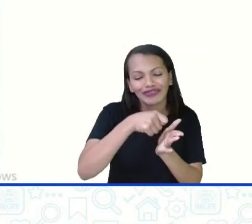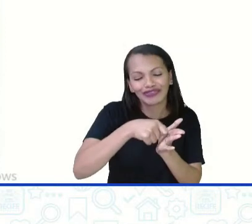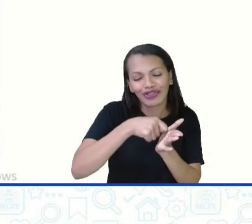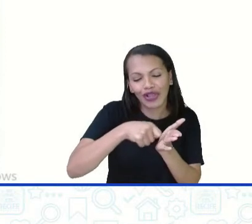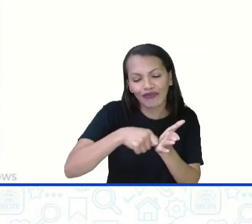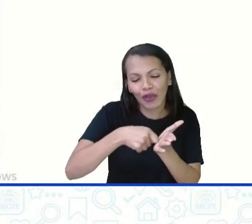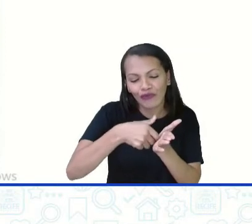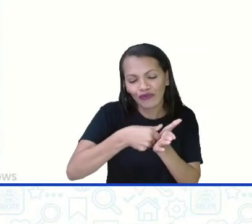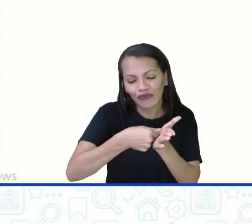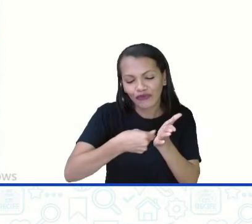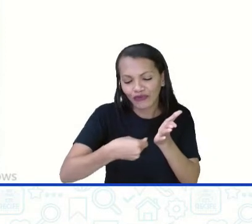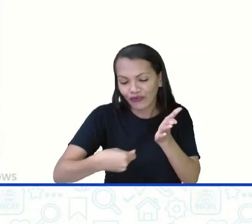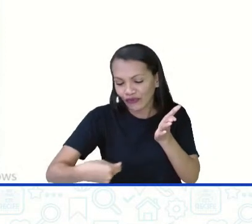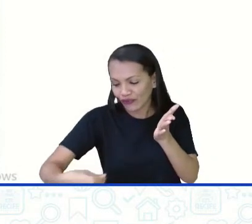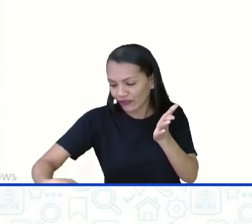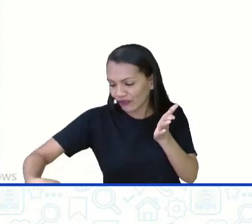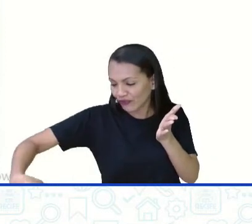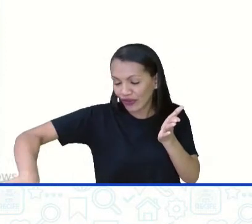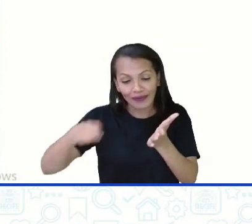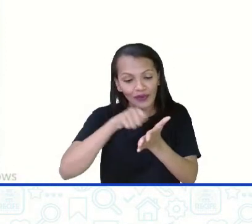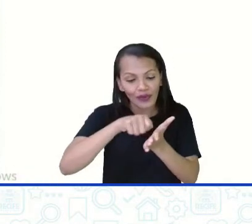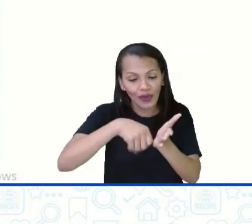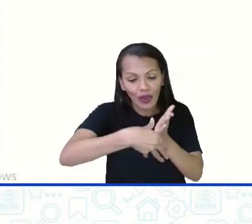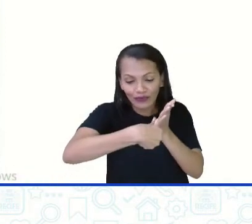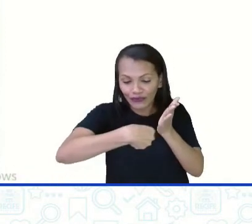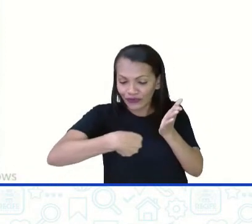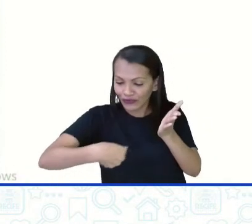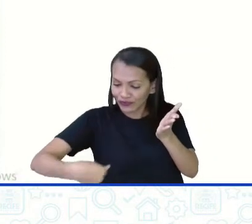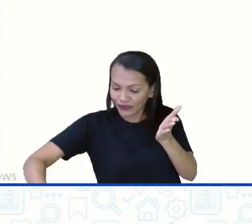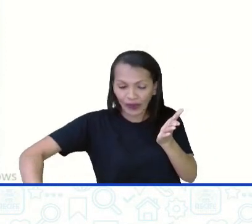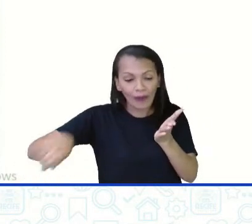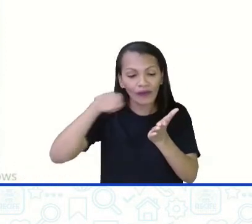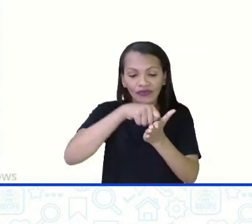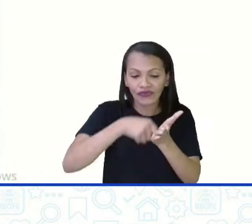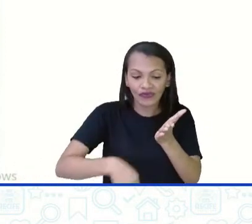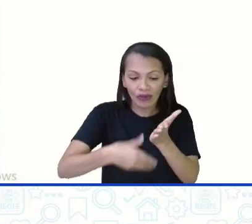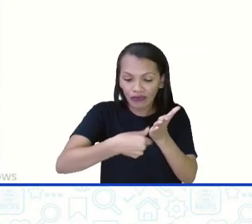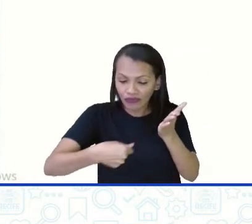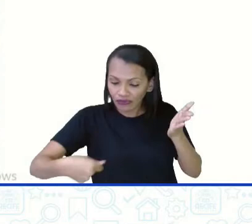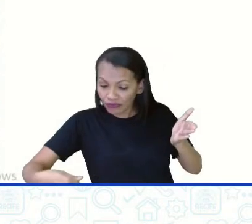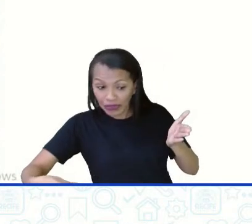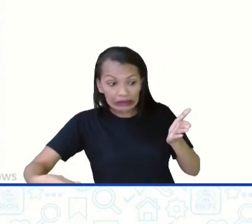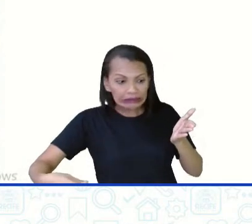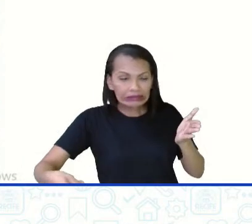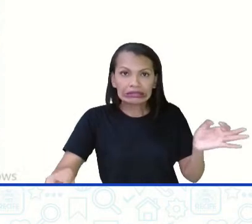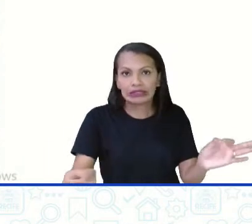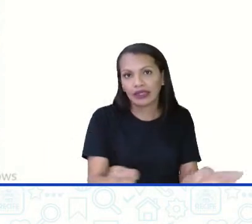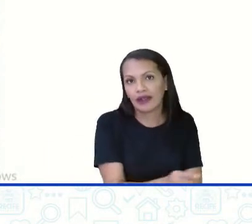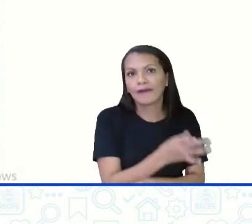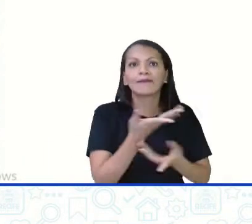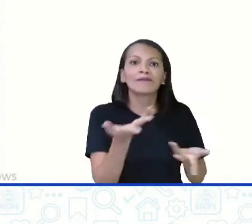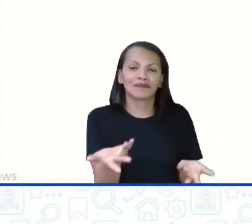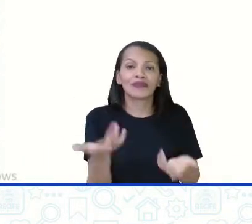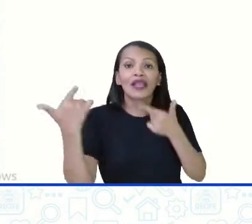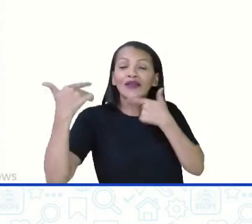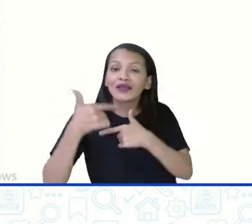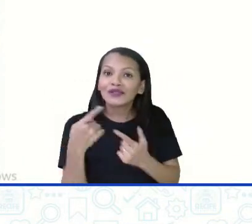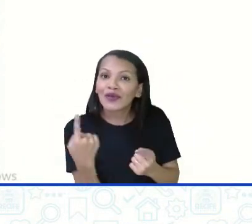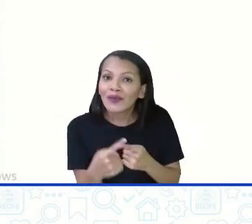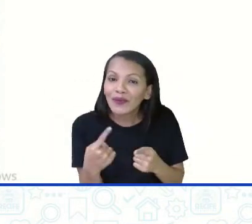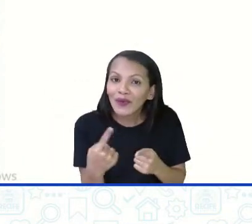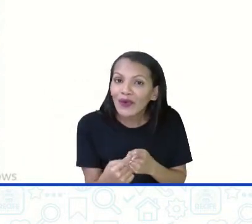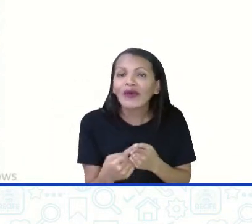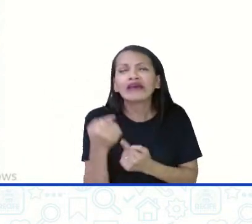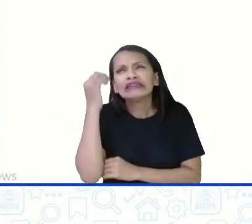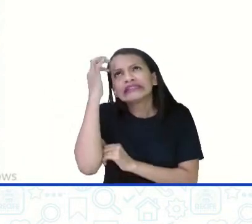que ele possuía originalmente, né? E é engraçado por isso, porque ela está, na verdade,